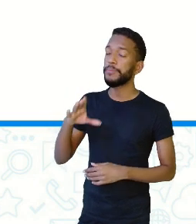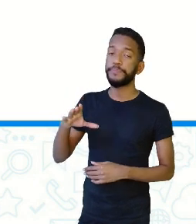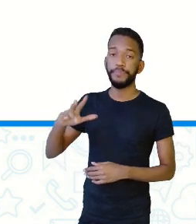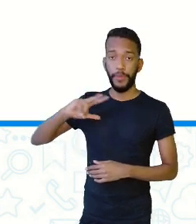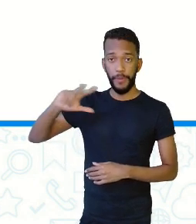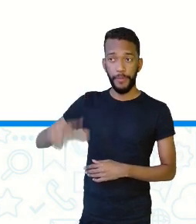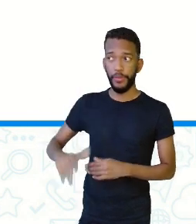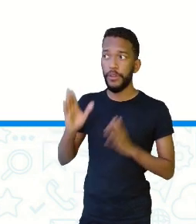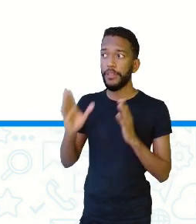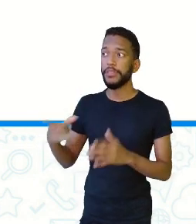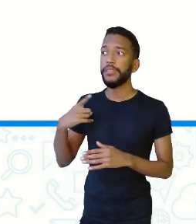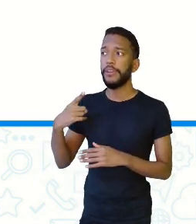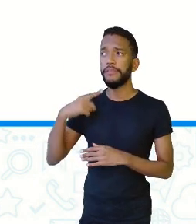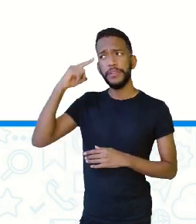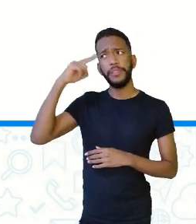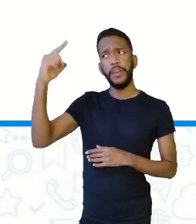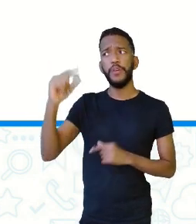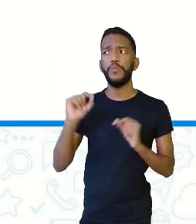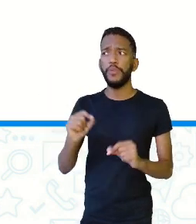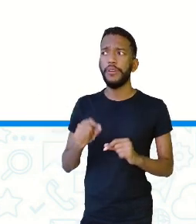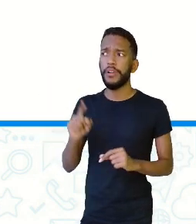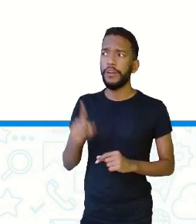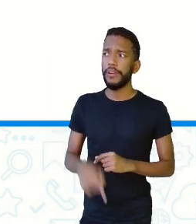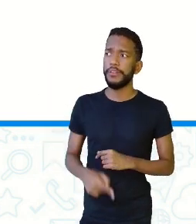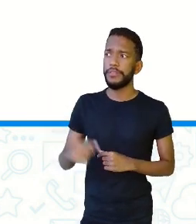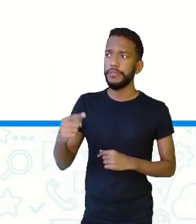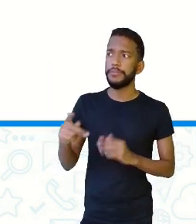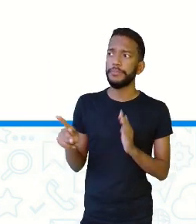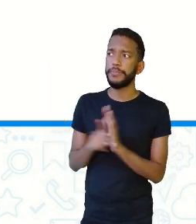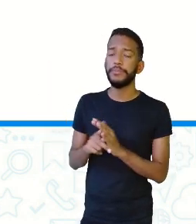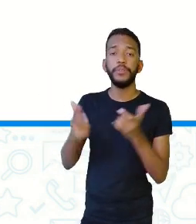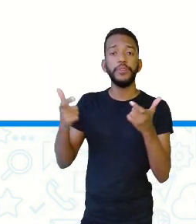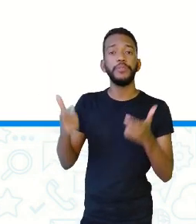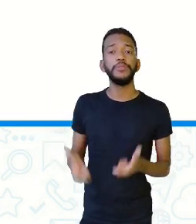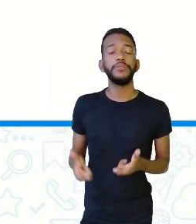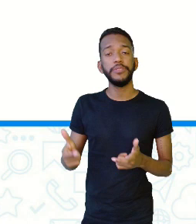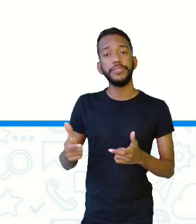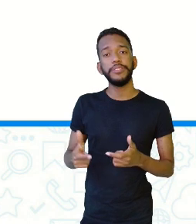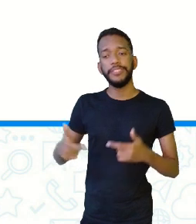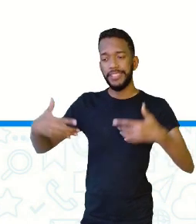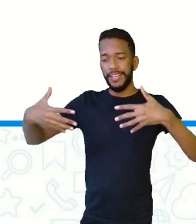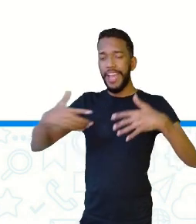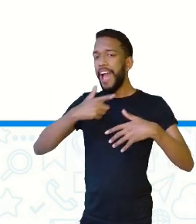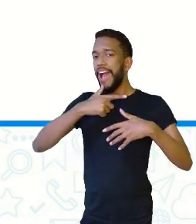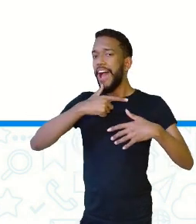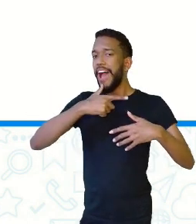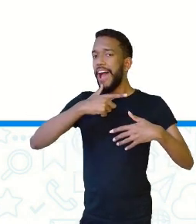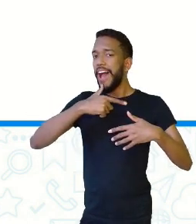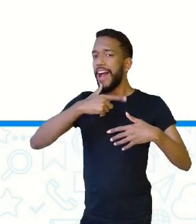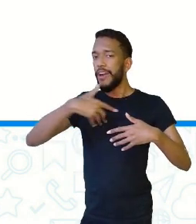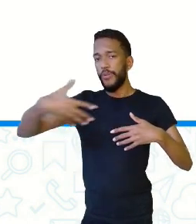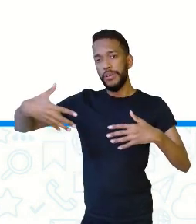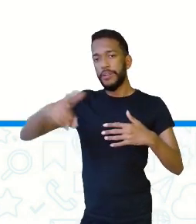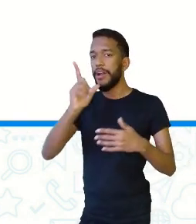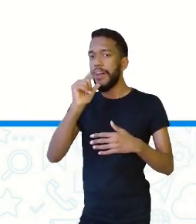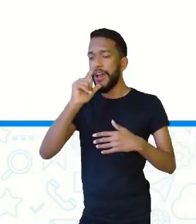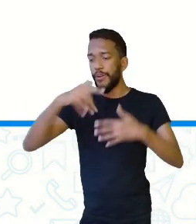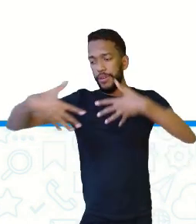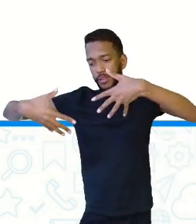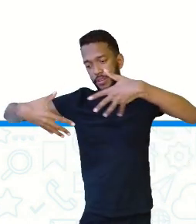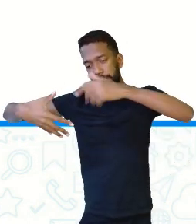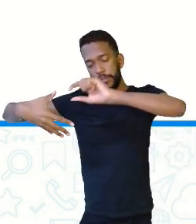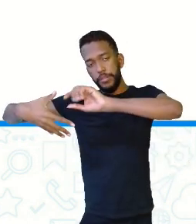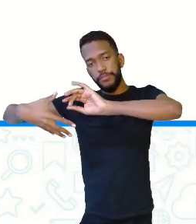Eles resolveram utilizar uma mão de obra lá do outro lado do oceano. Eles resolveram